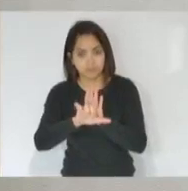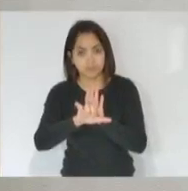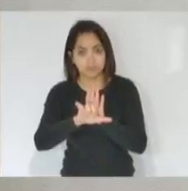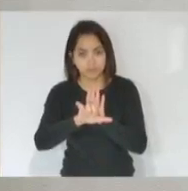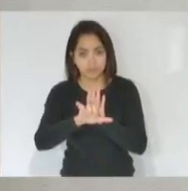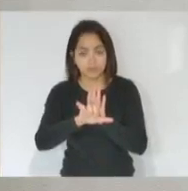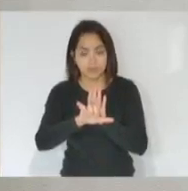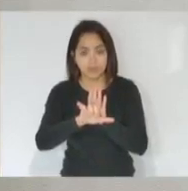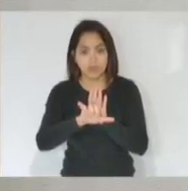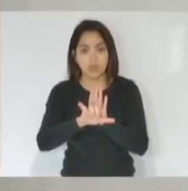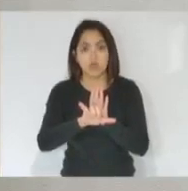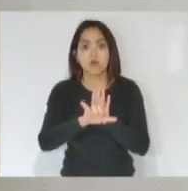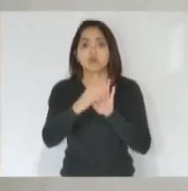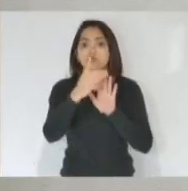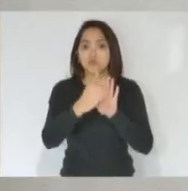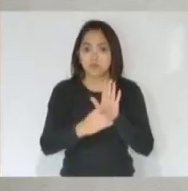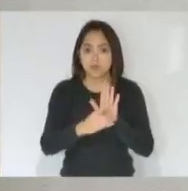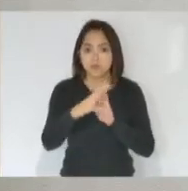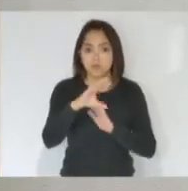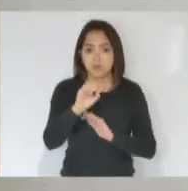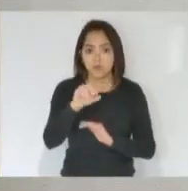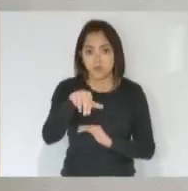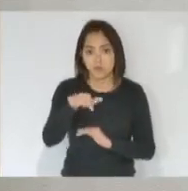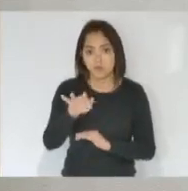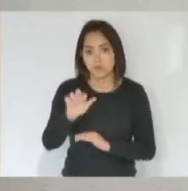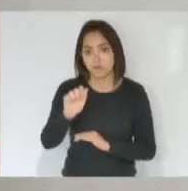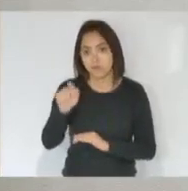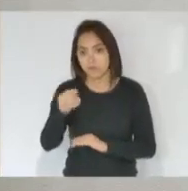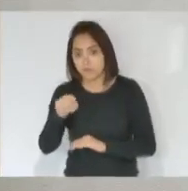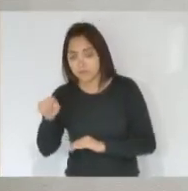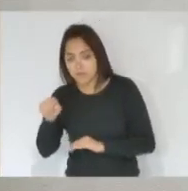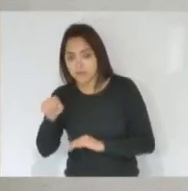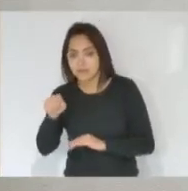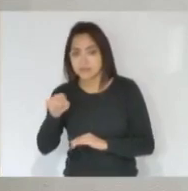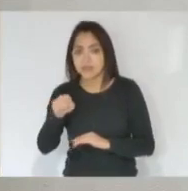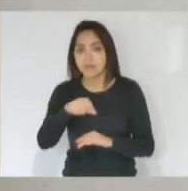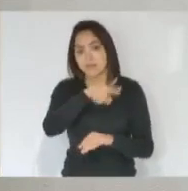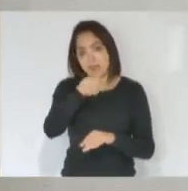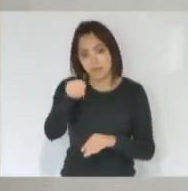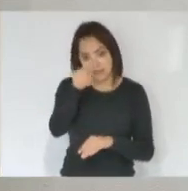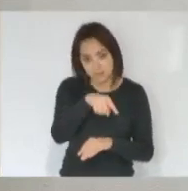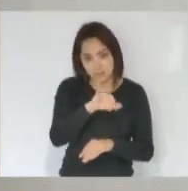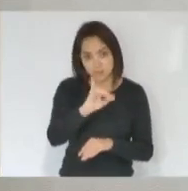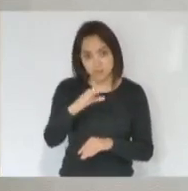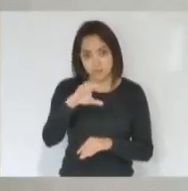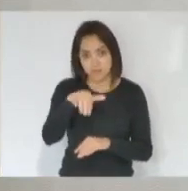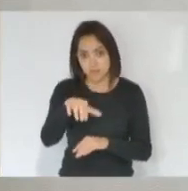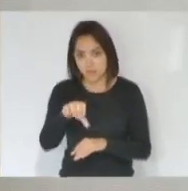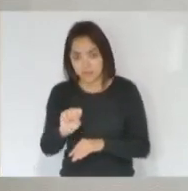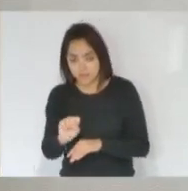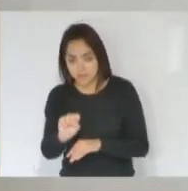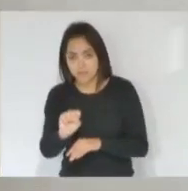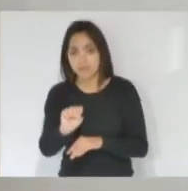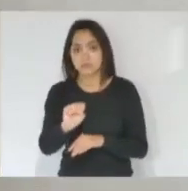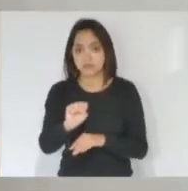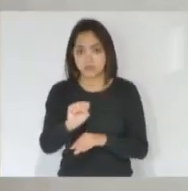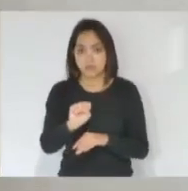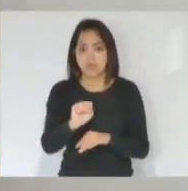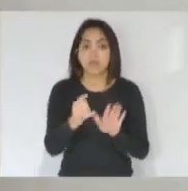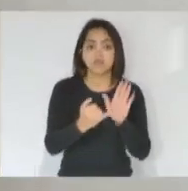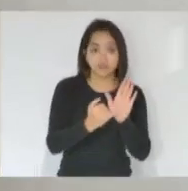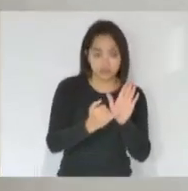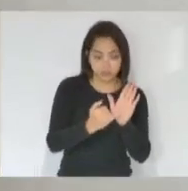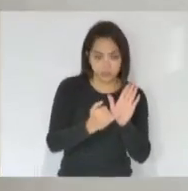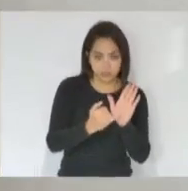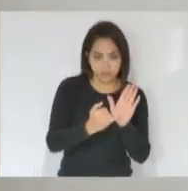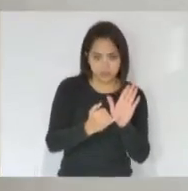no decreto do CONFAS para serem isentos de ICMS, isentos de tributação de